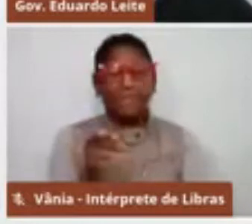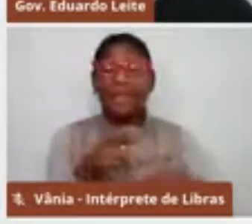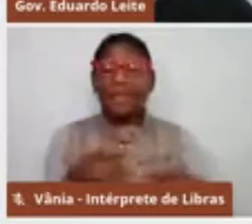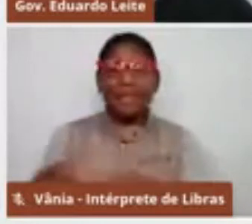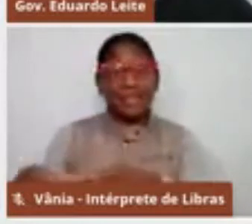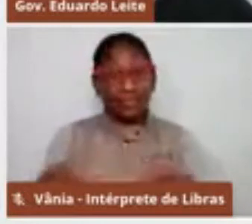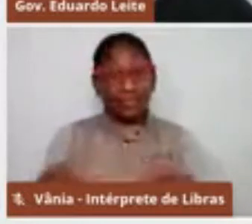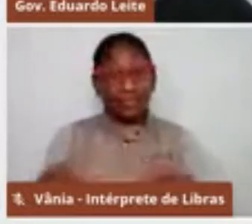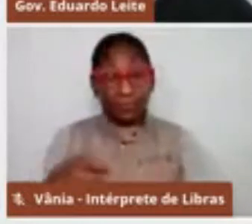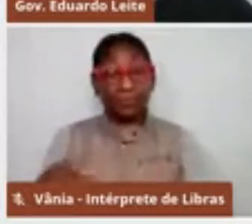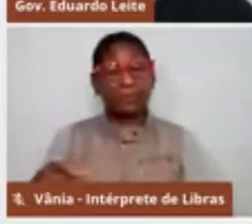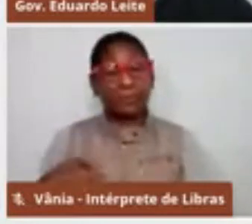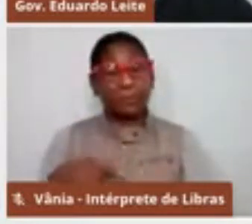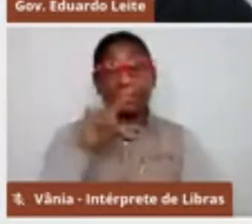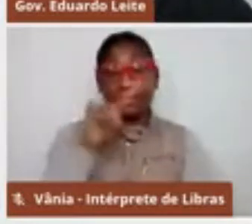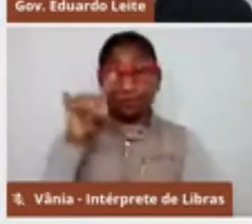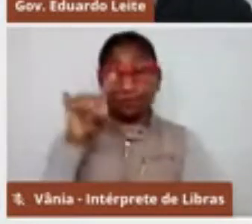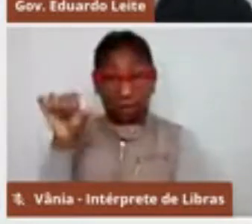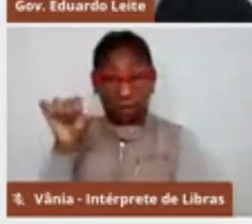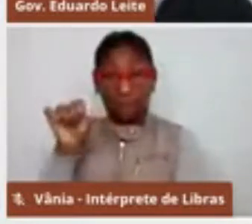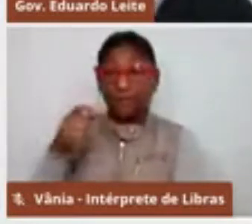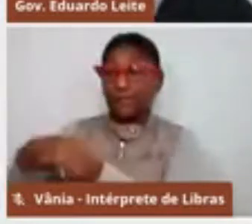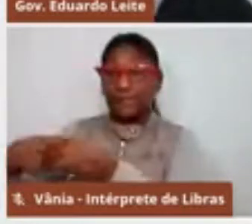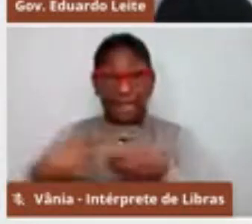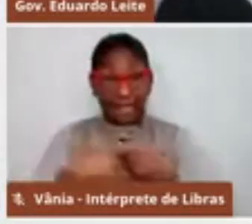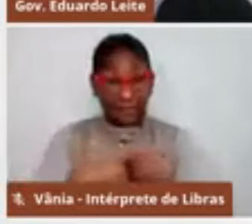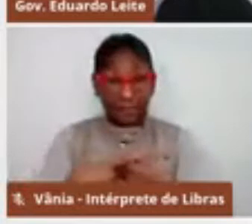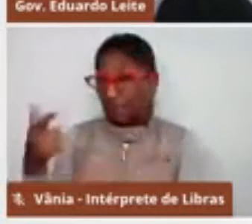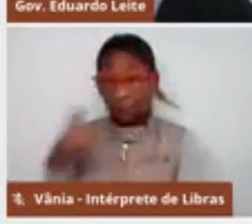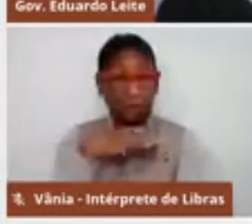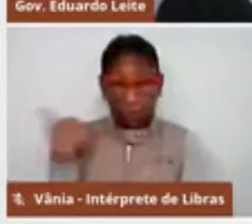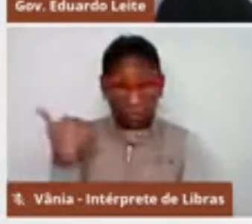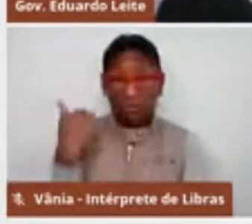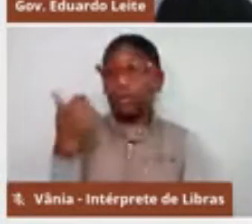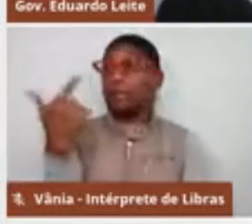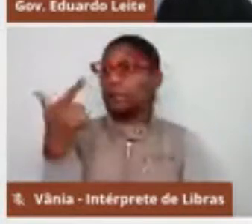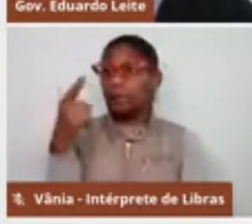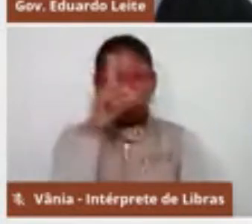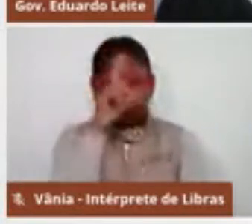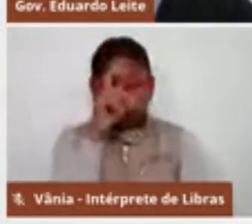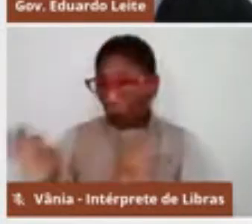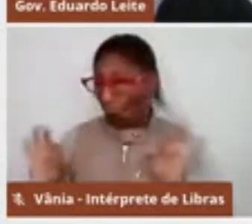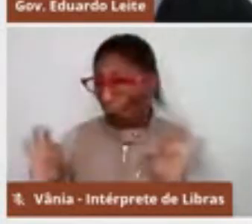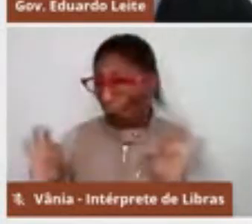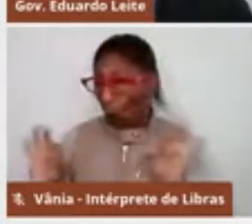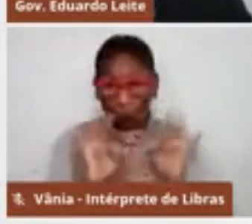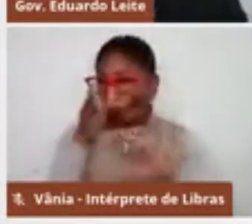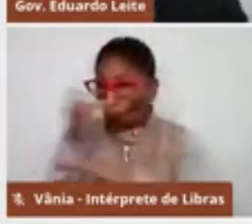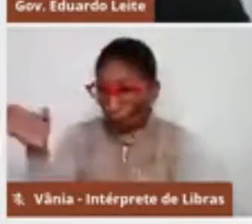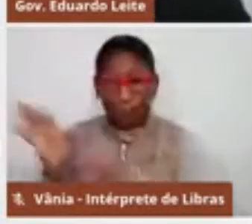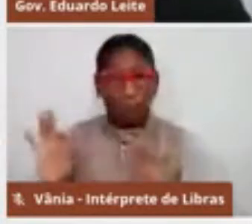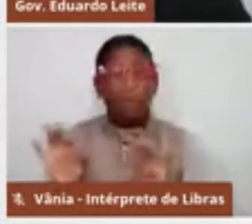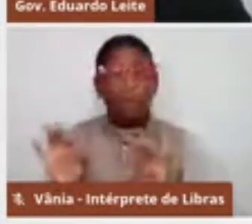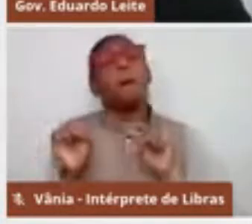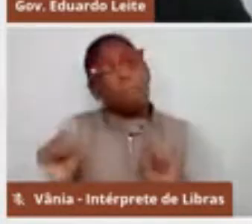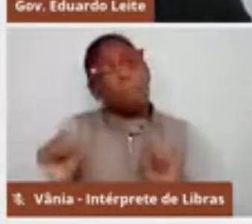nós temos 119 municípios que, por não terem óbitos e não terem hospitalizações, podem adotar